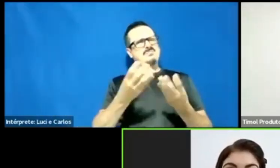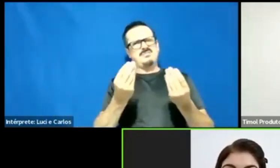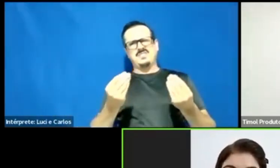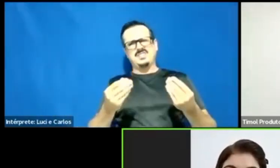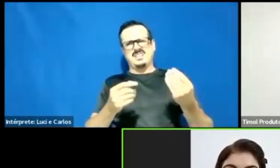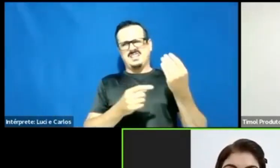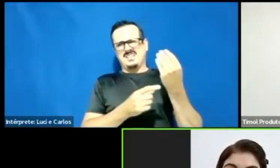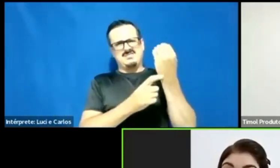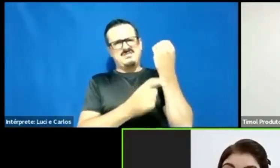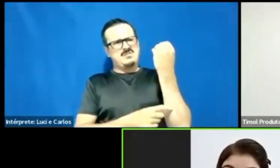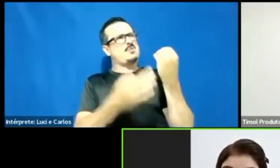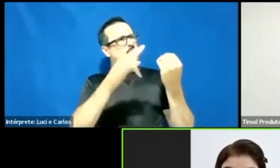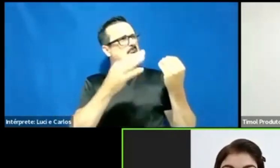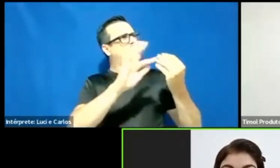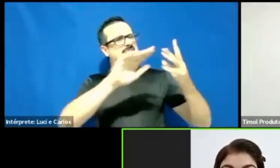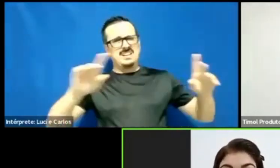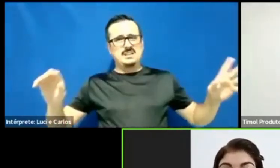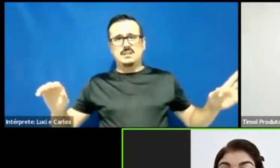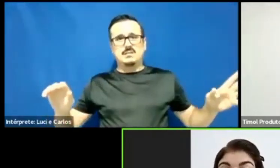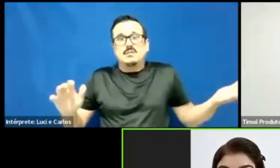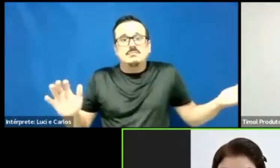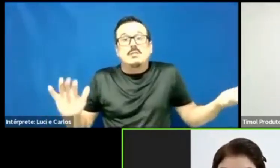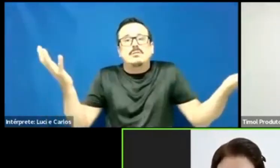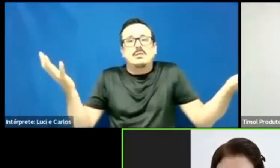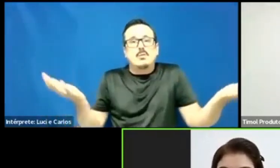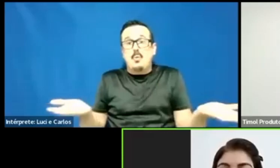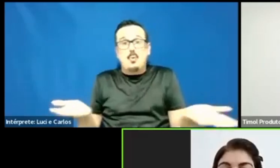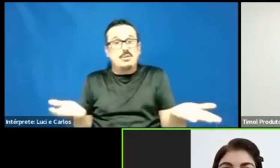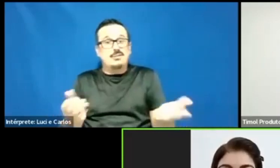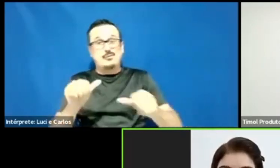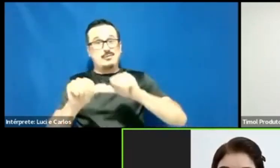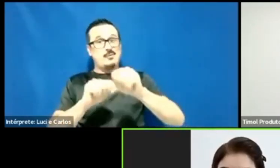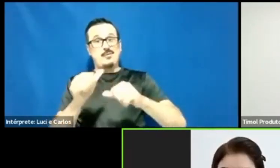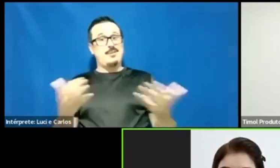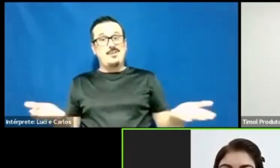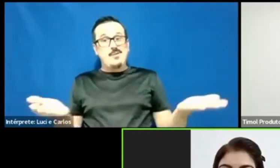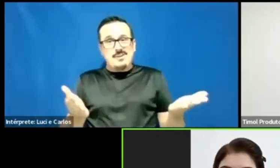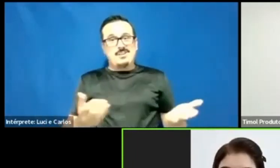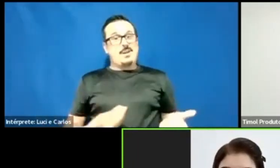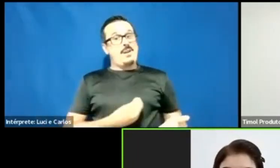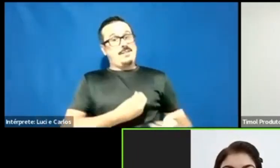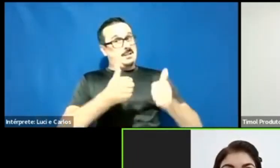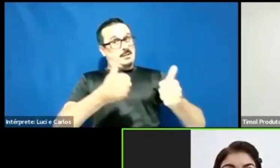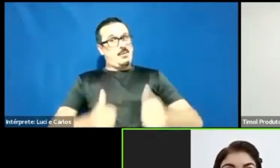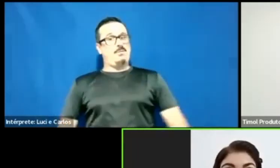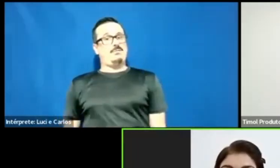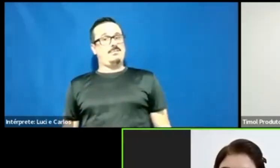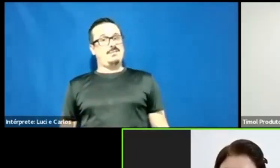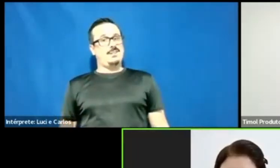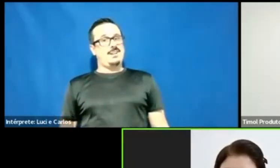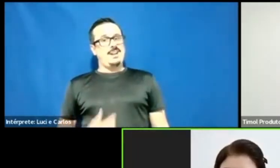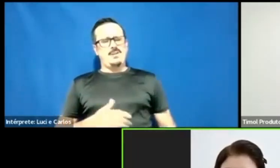Então, a minha vida hoje é outra. Então, assim, eu tenho muito prazer, muita alegria de compartilhar